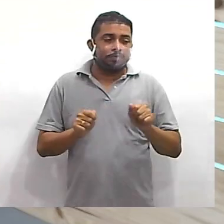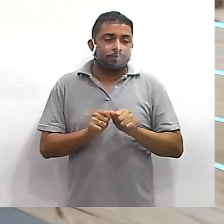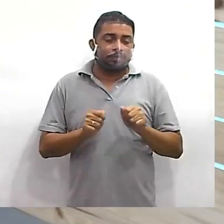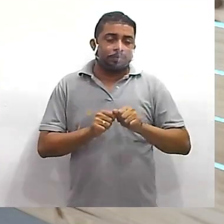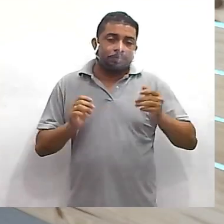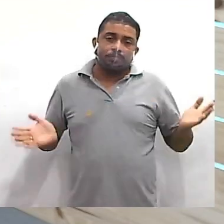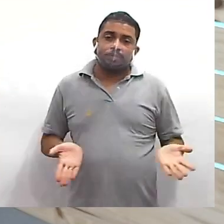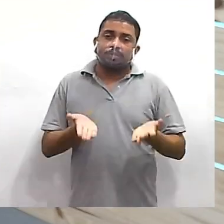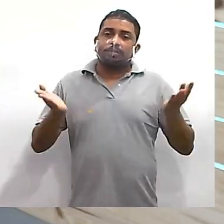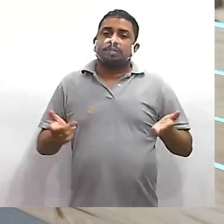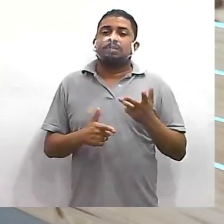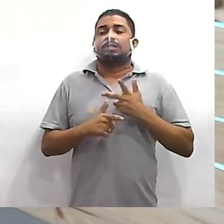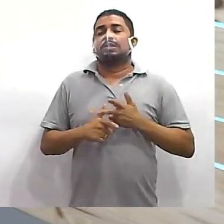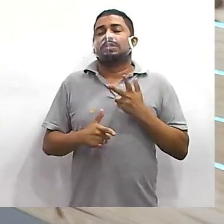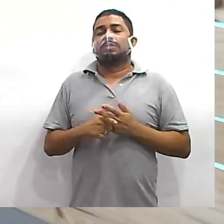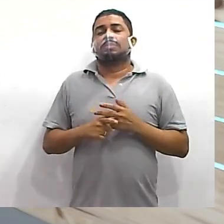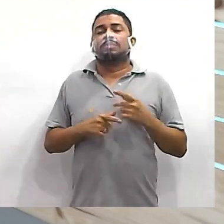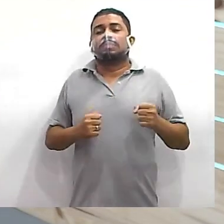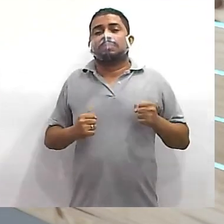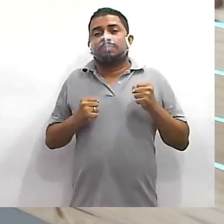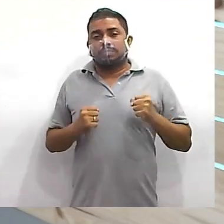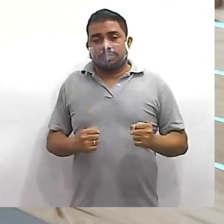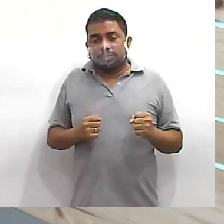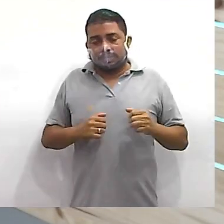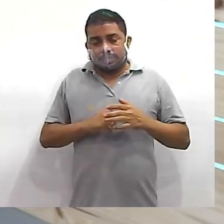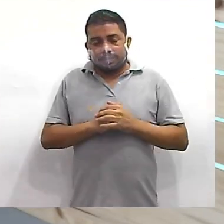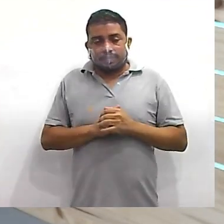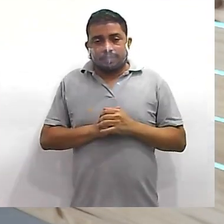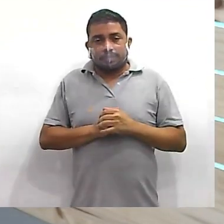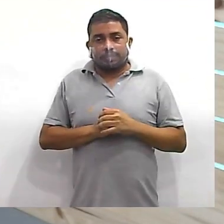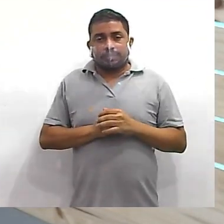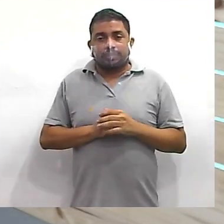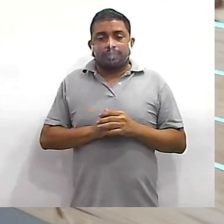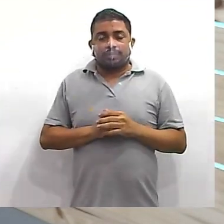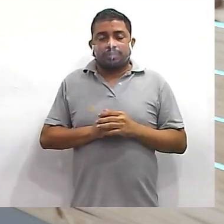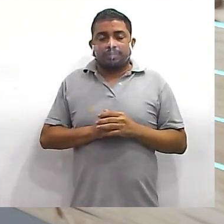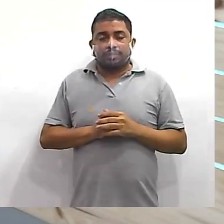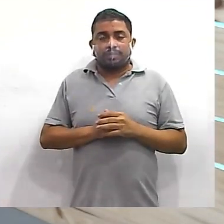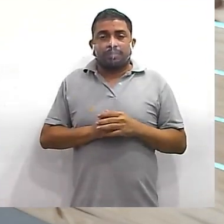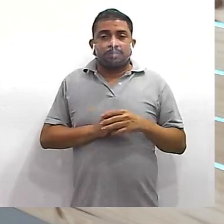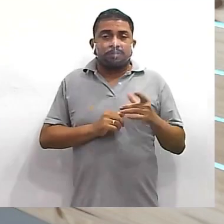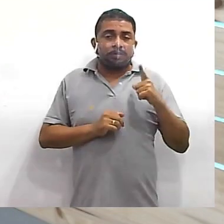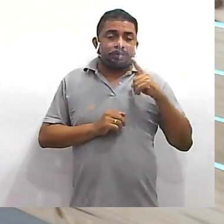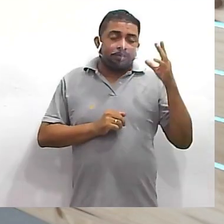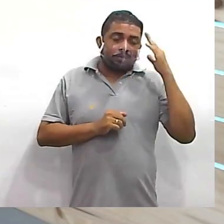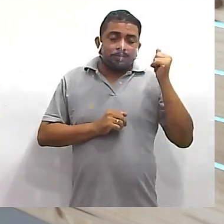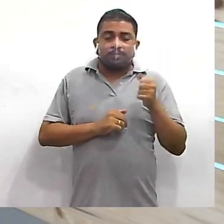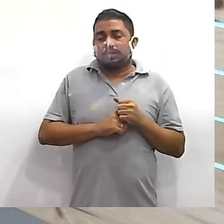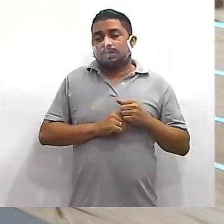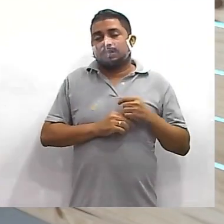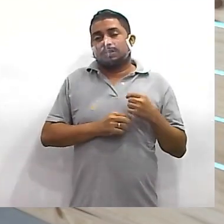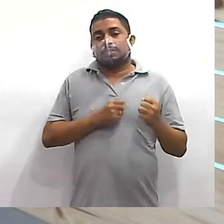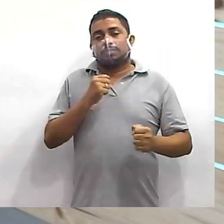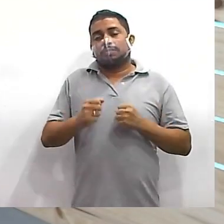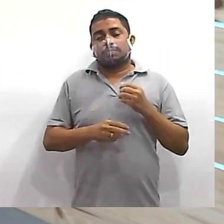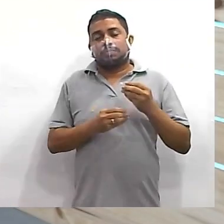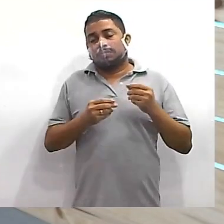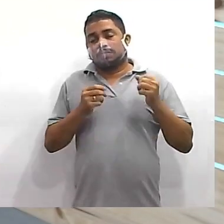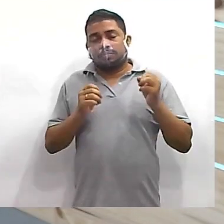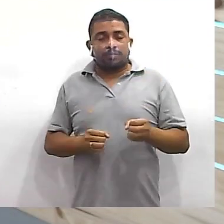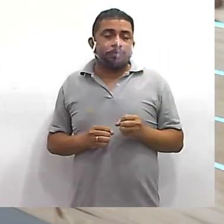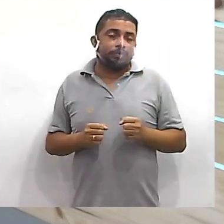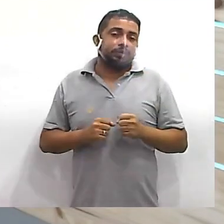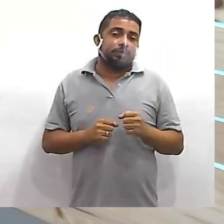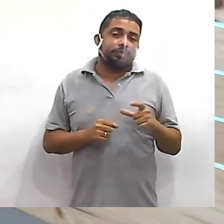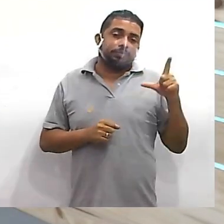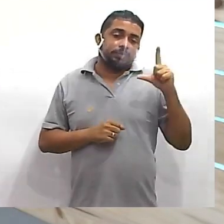promover essas lives aqui, para que a gente possa, nessa trilha, né, do saber, do conhecimento, que a gente possa, de fato,